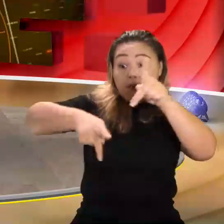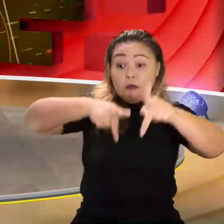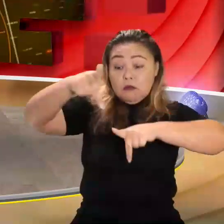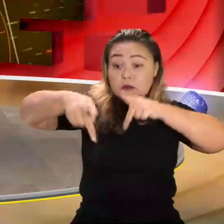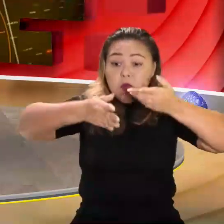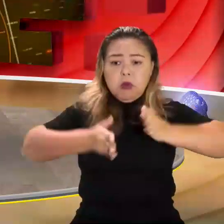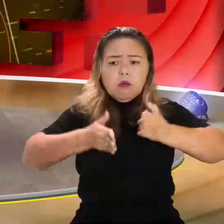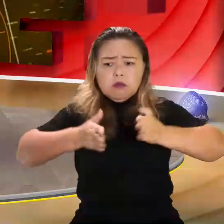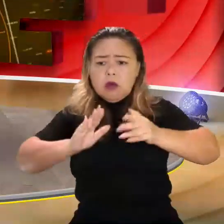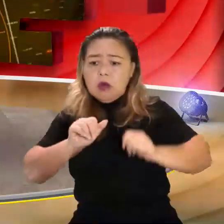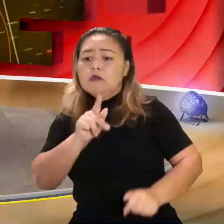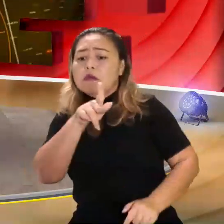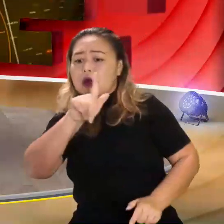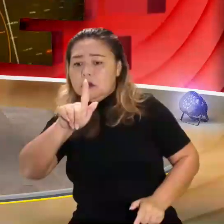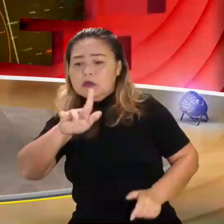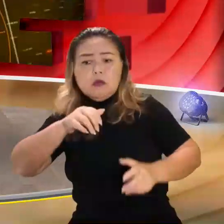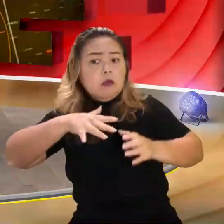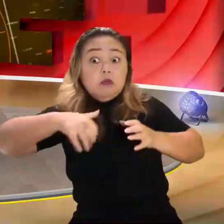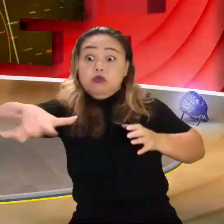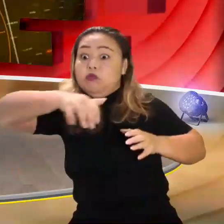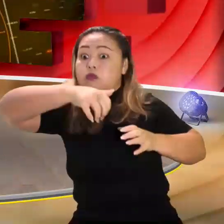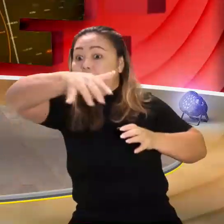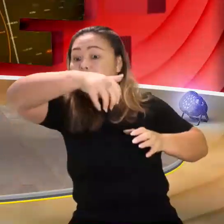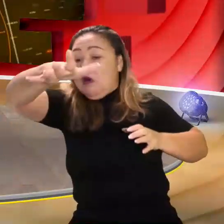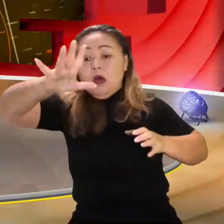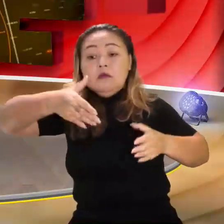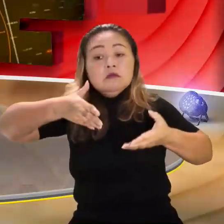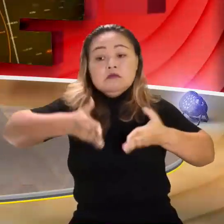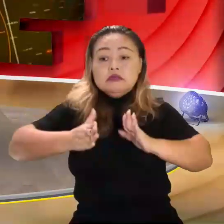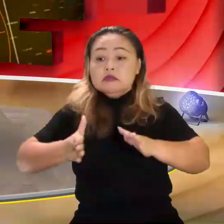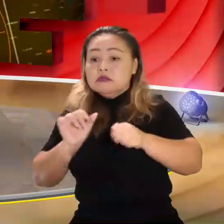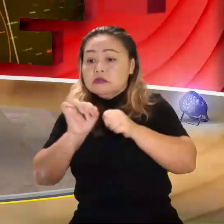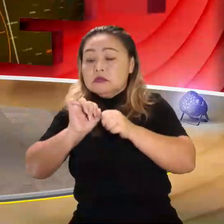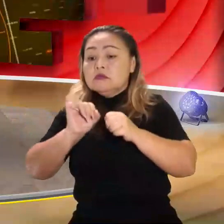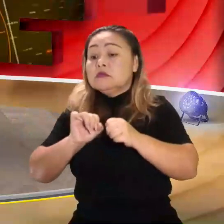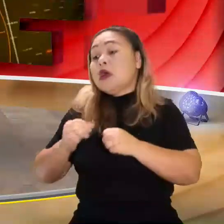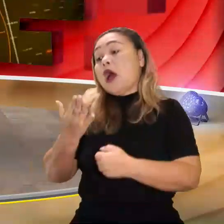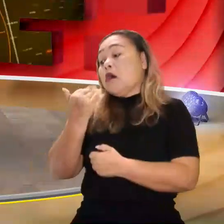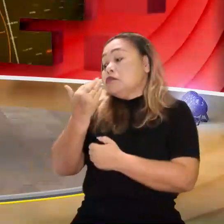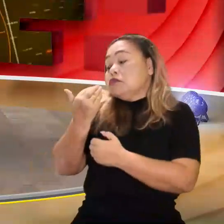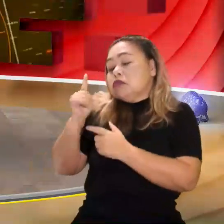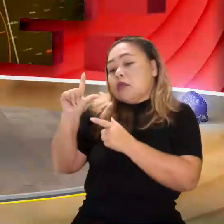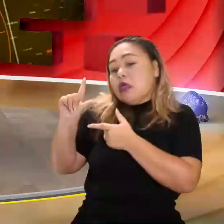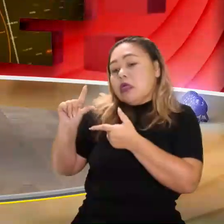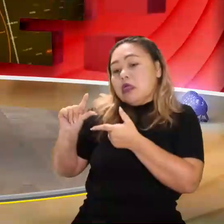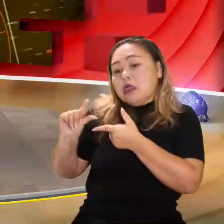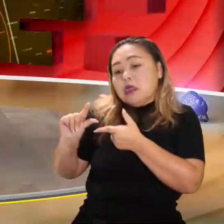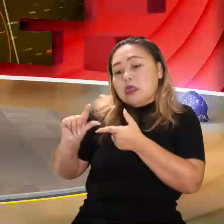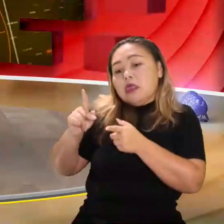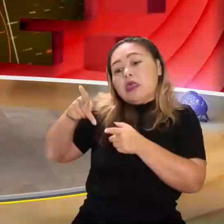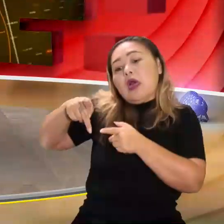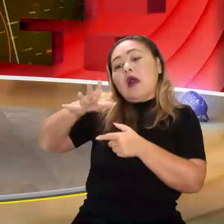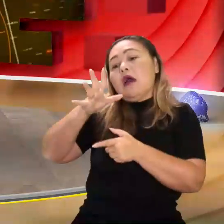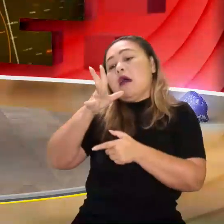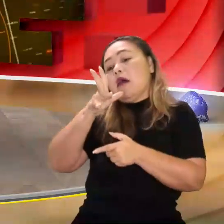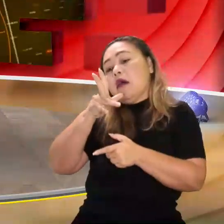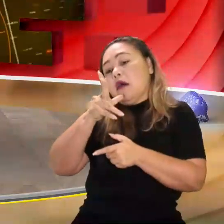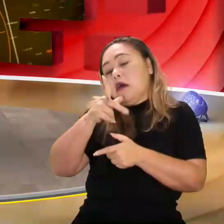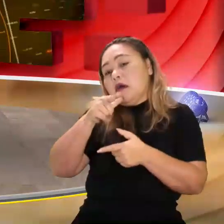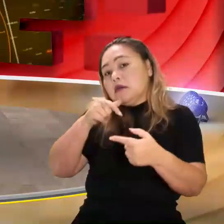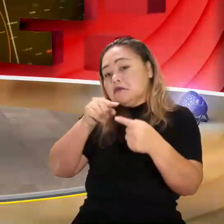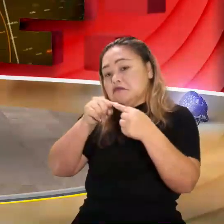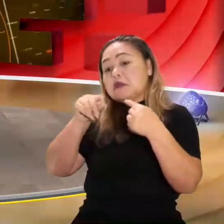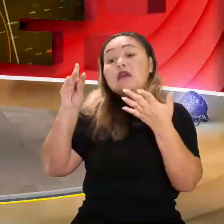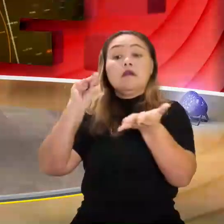população cresce em progressão geométrica, ou seja, num avanço, né, muito rápido, a alimentação numa progressão aritmética, mais devagar, a conclusão é